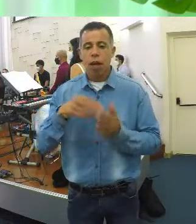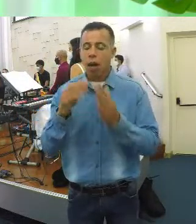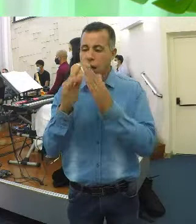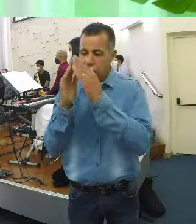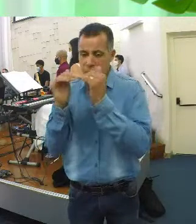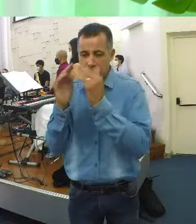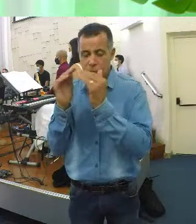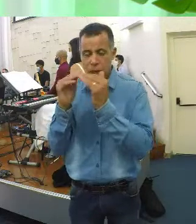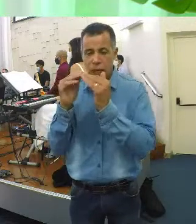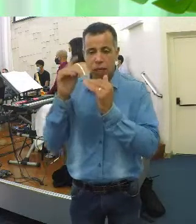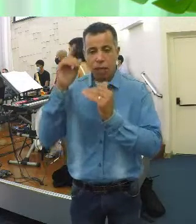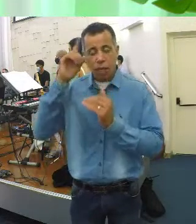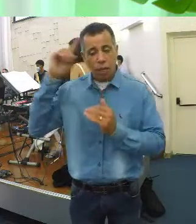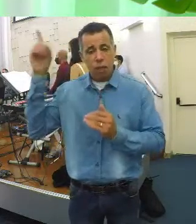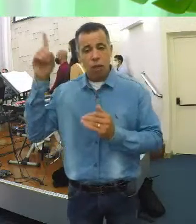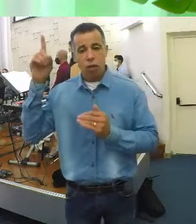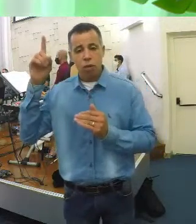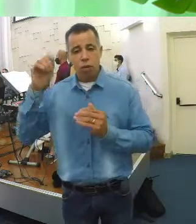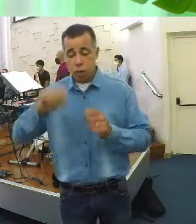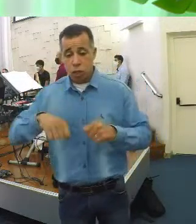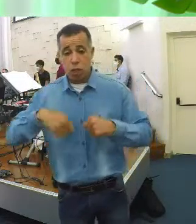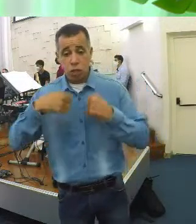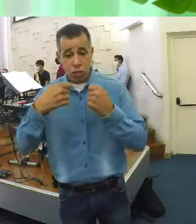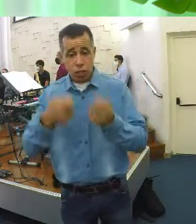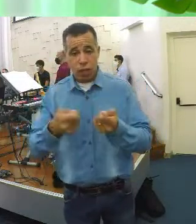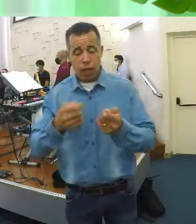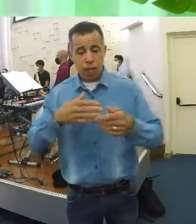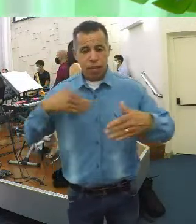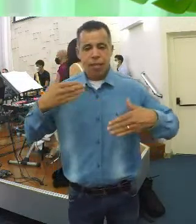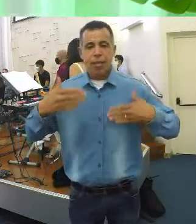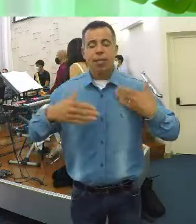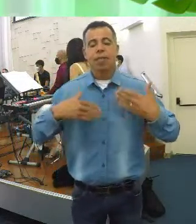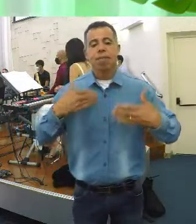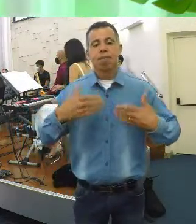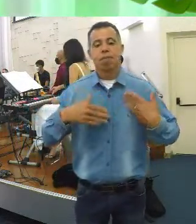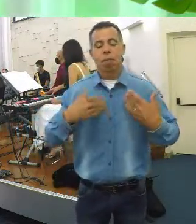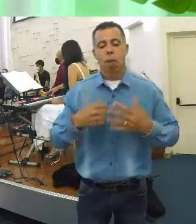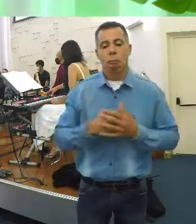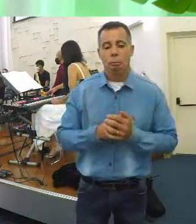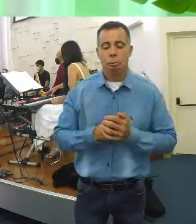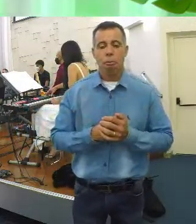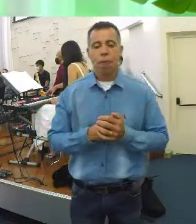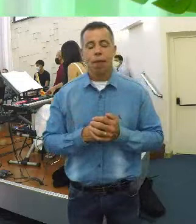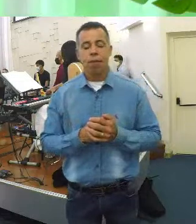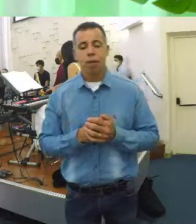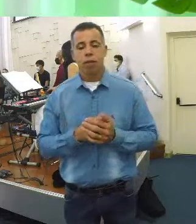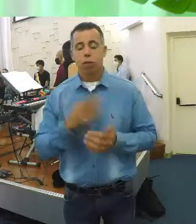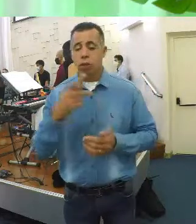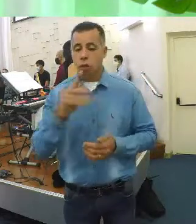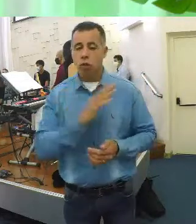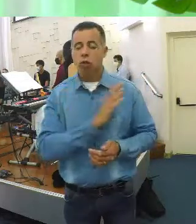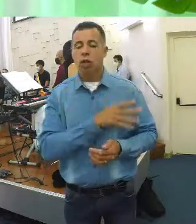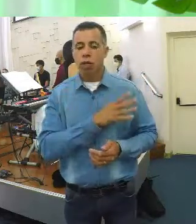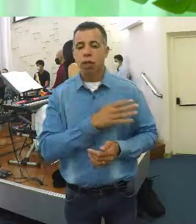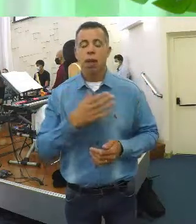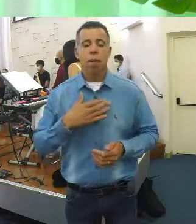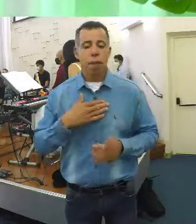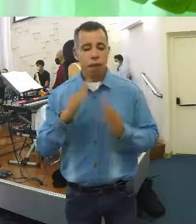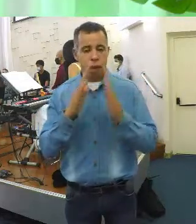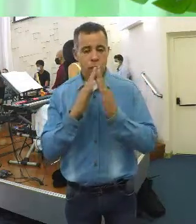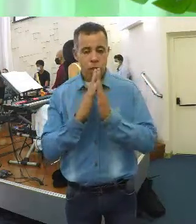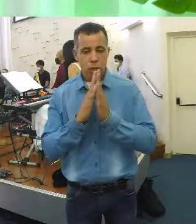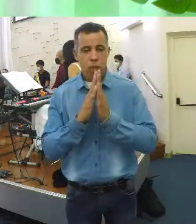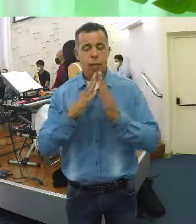marca todo salvo, se você tem tido a impressão que essa alegria se foi do seu coração. A minha oração é que a alegria